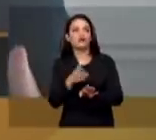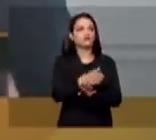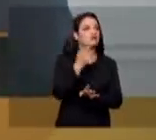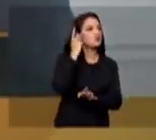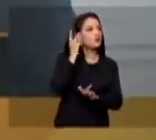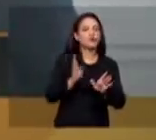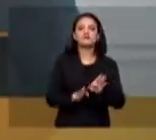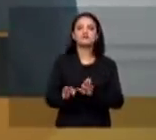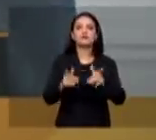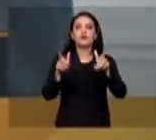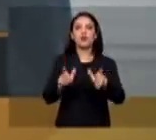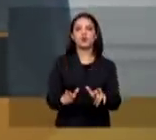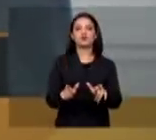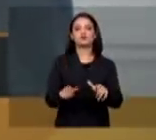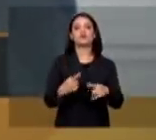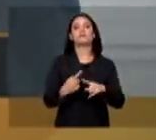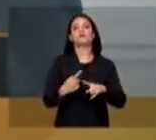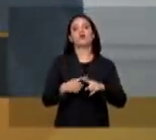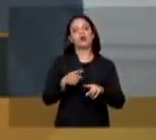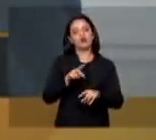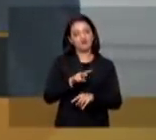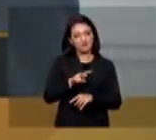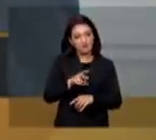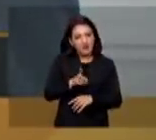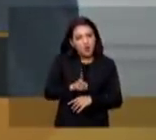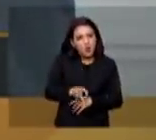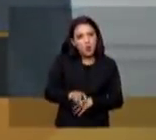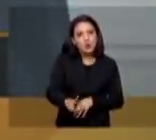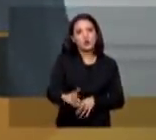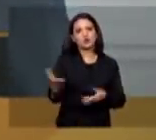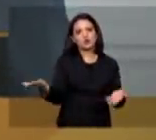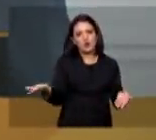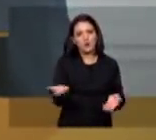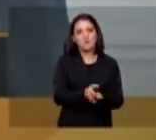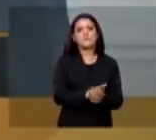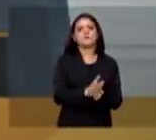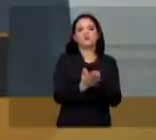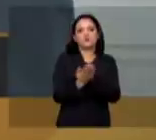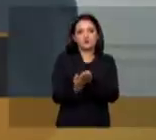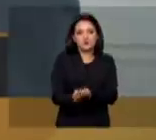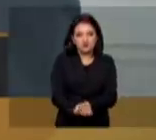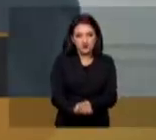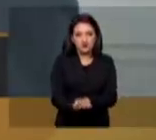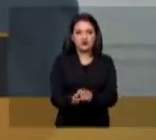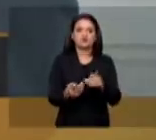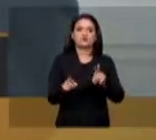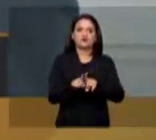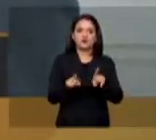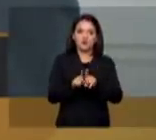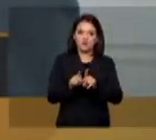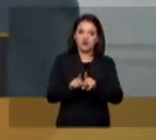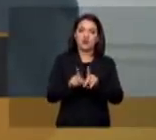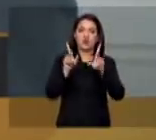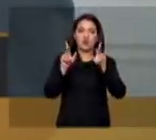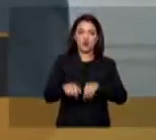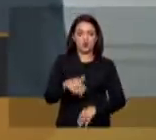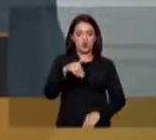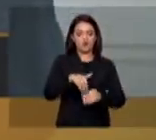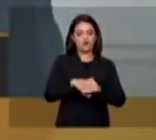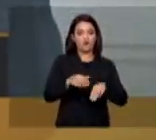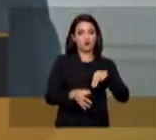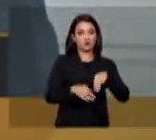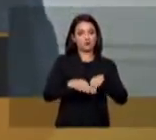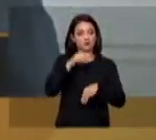haja continuidade do processo, nos termos definidos no voto do eminente ministro Edson